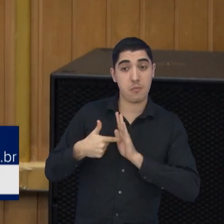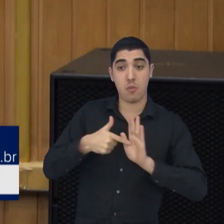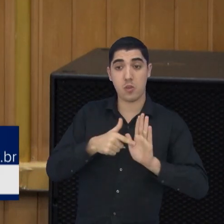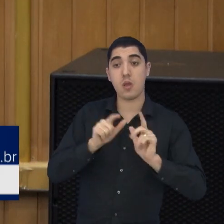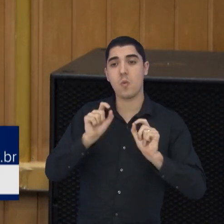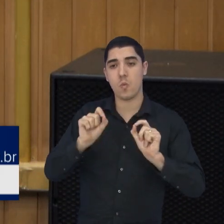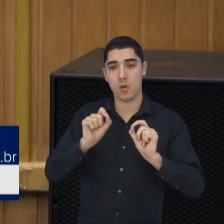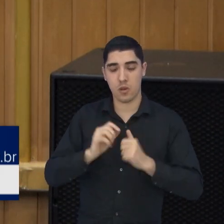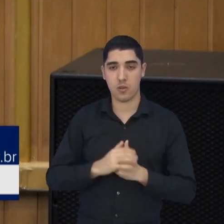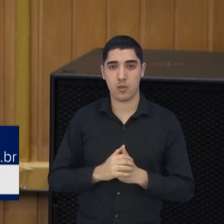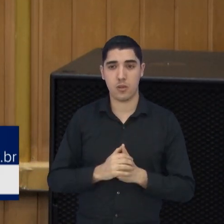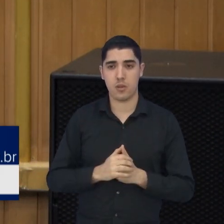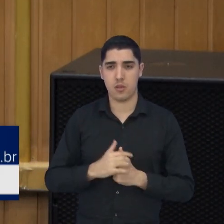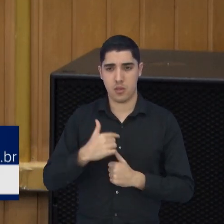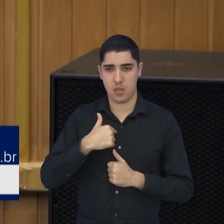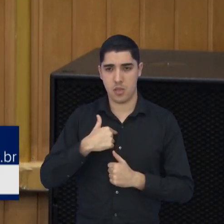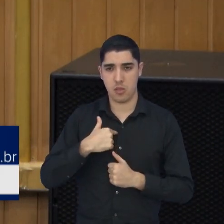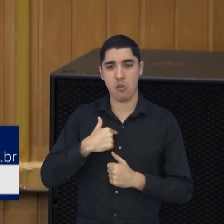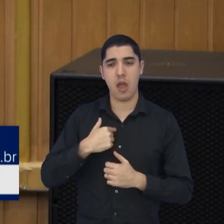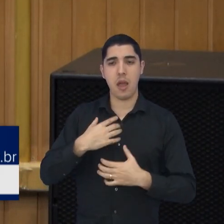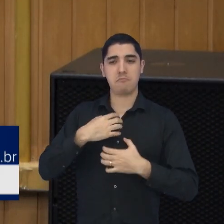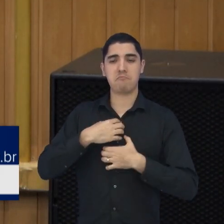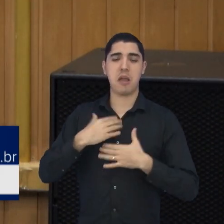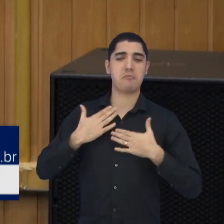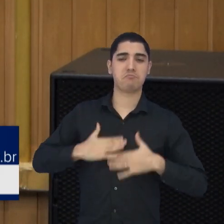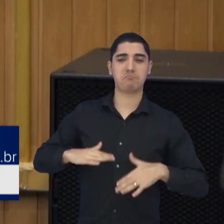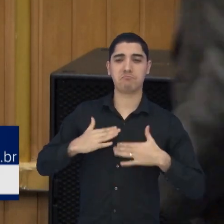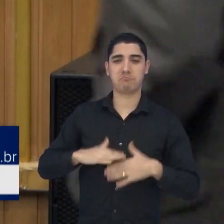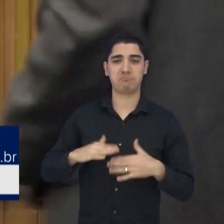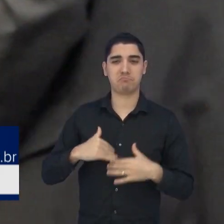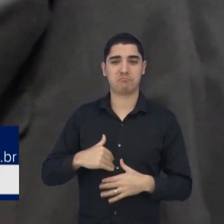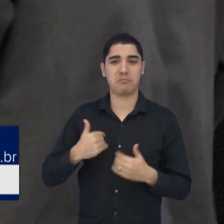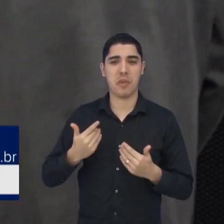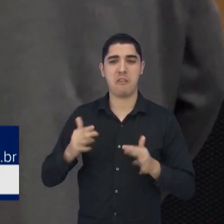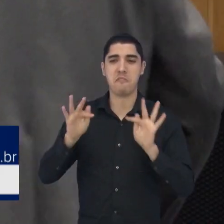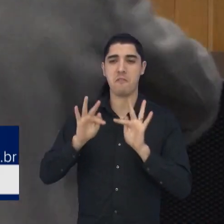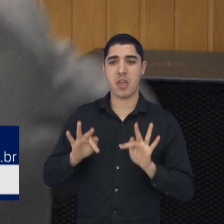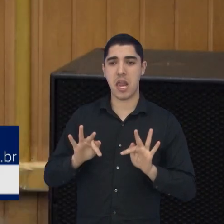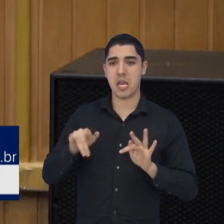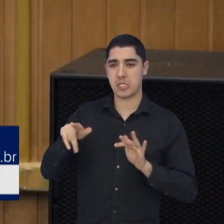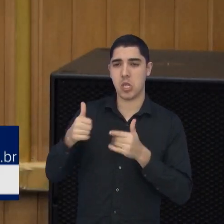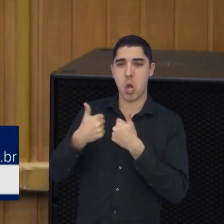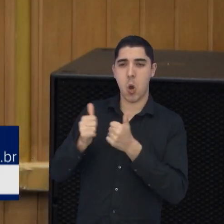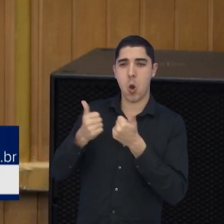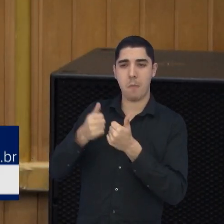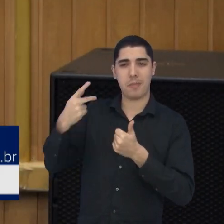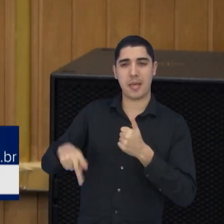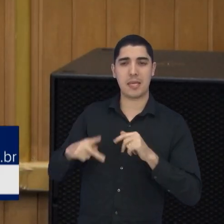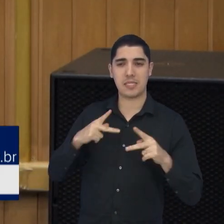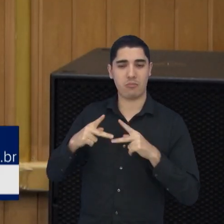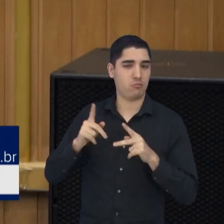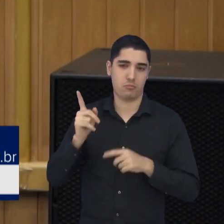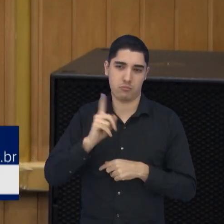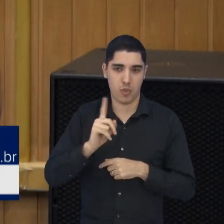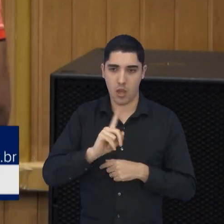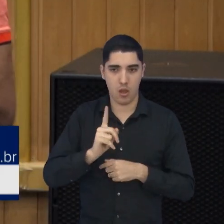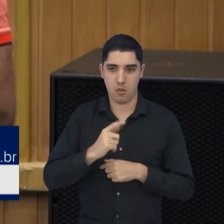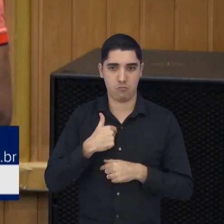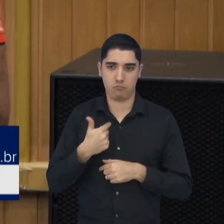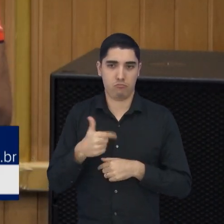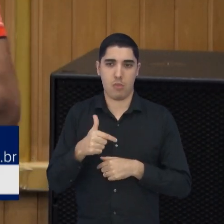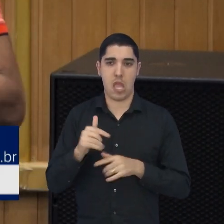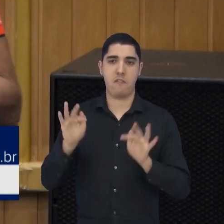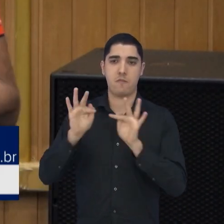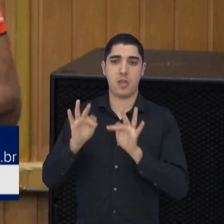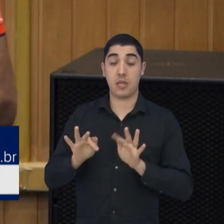assim, confortável com a situação que nós estamos vivendo no transporte público na nossa cidade. A